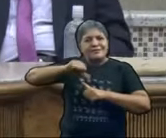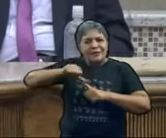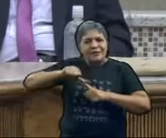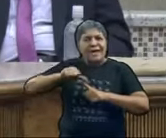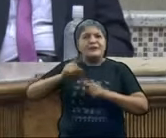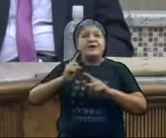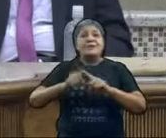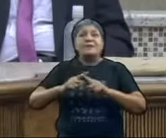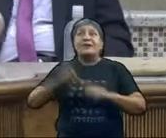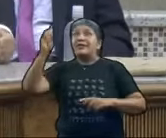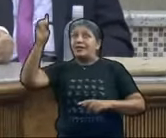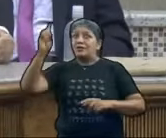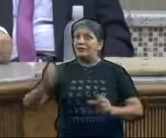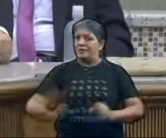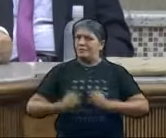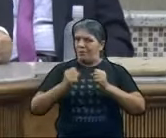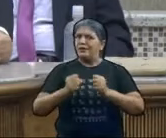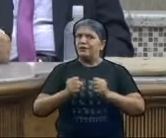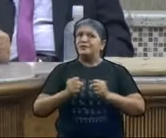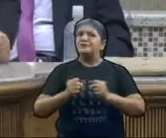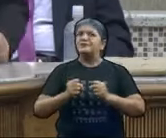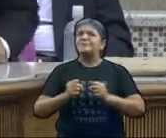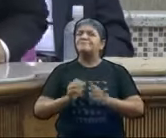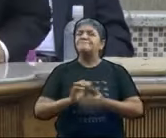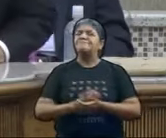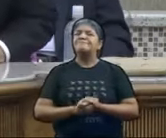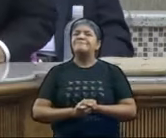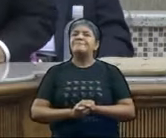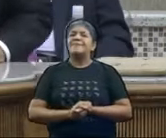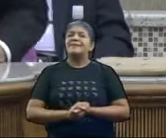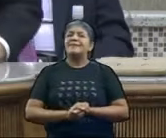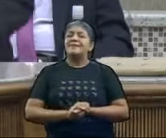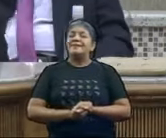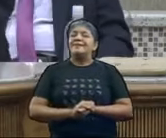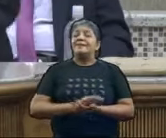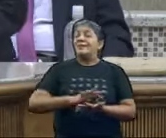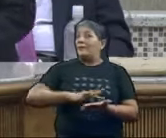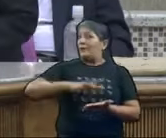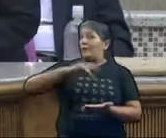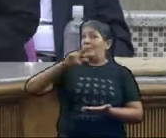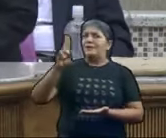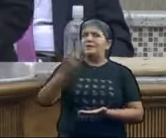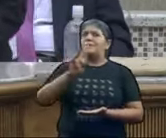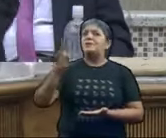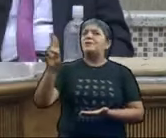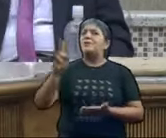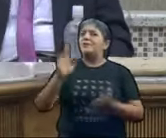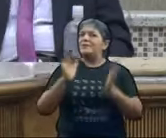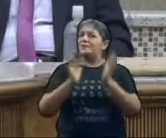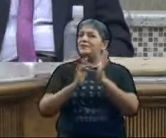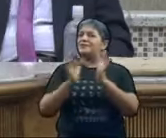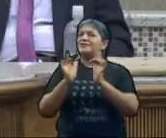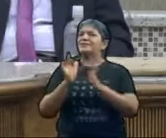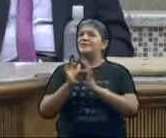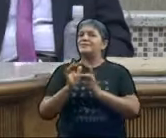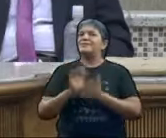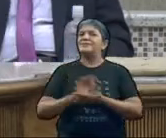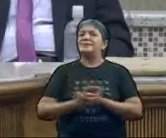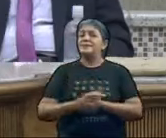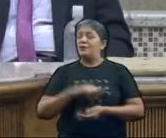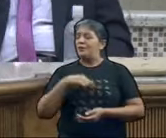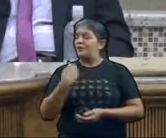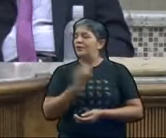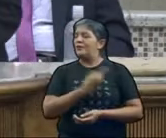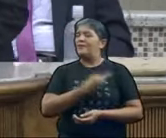Deus Todo-Poderoso. Glorificado seja o nome do Senhor. Meus irmãos,